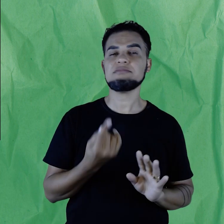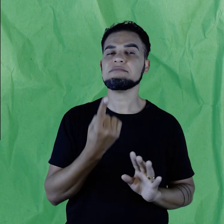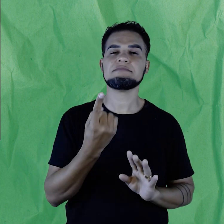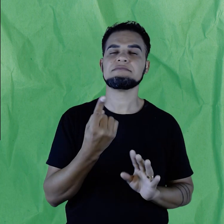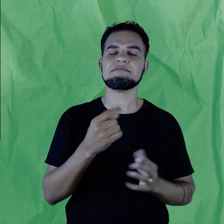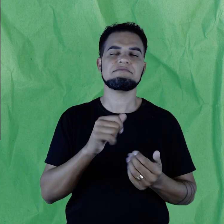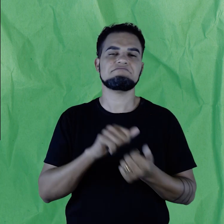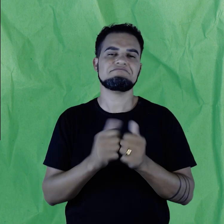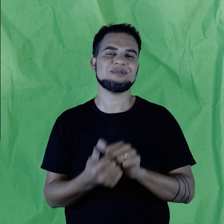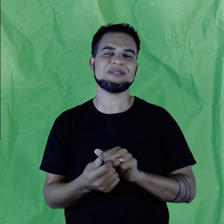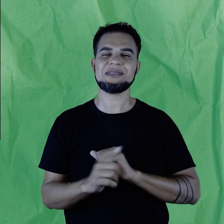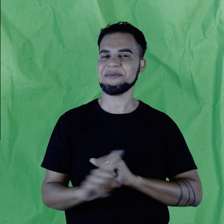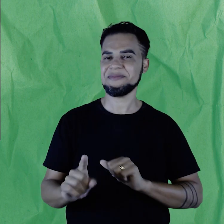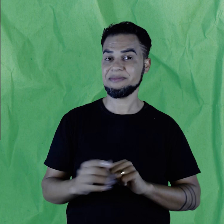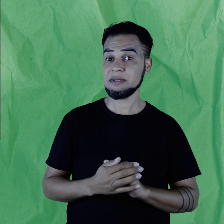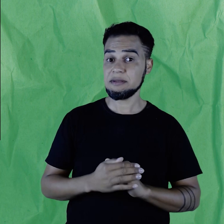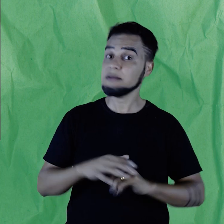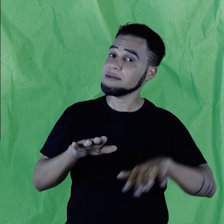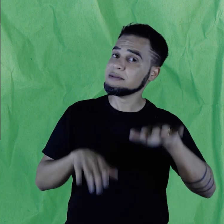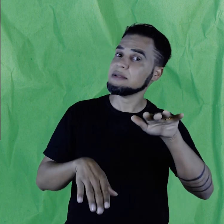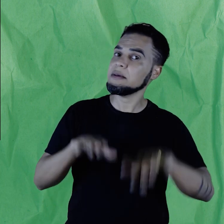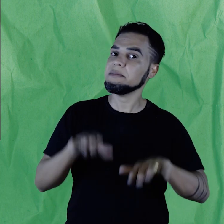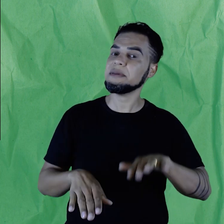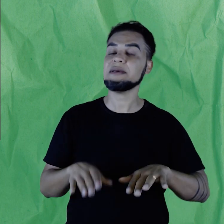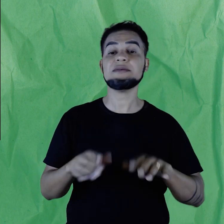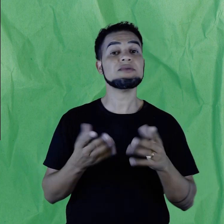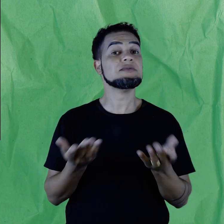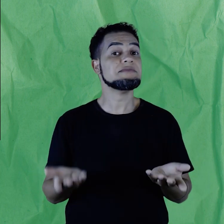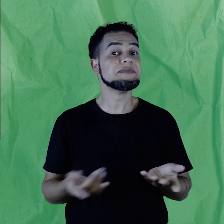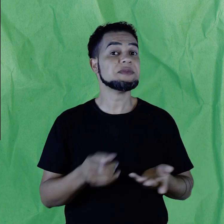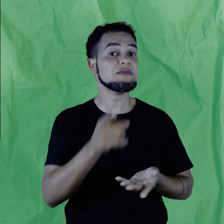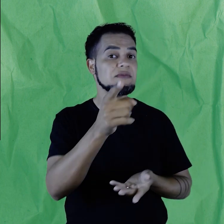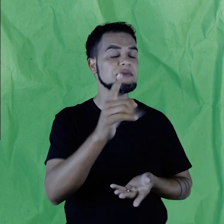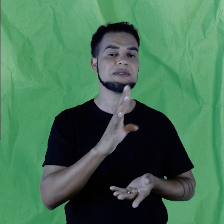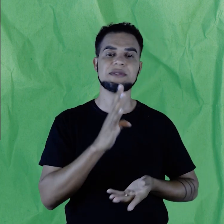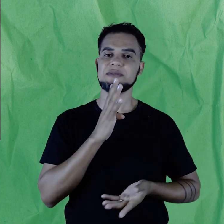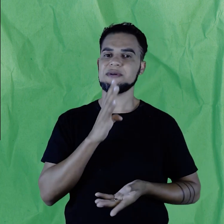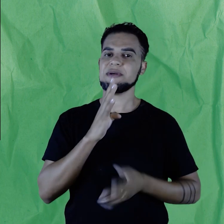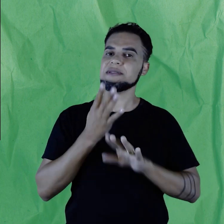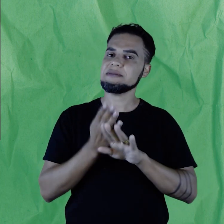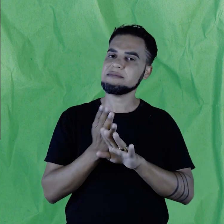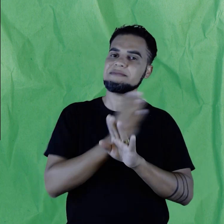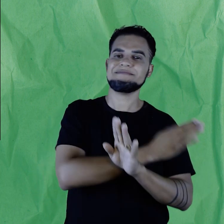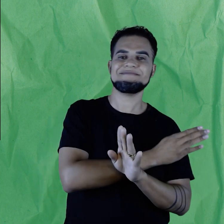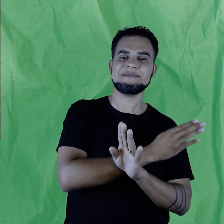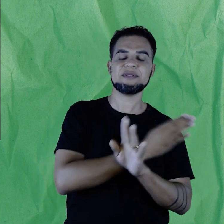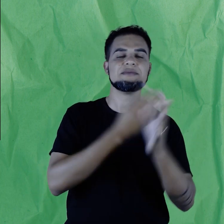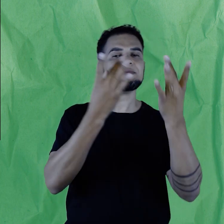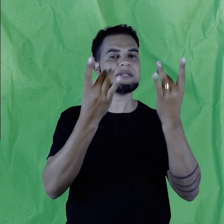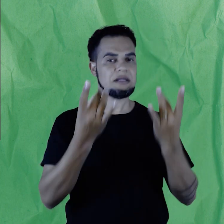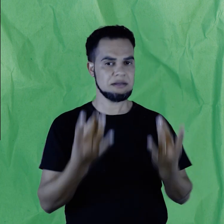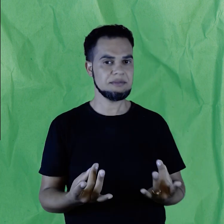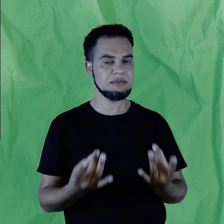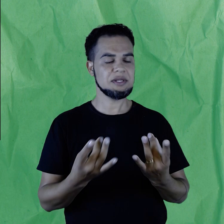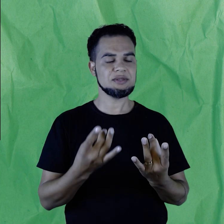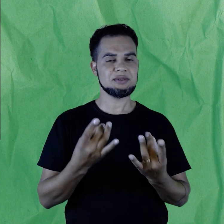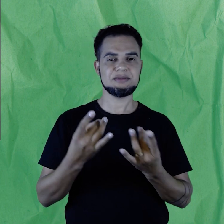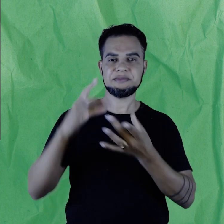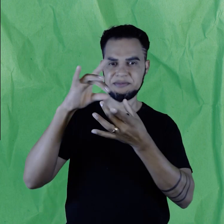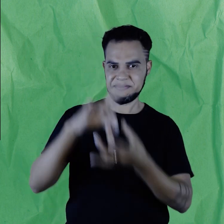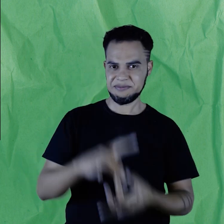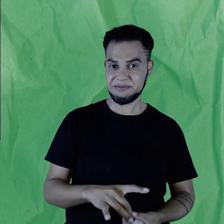uma inadequação. Tudo vai depender do seu conhecimento dos